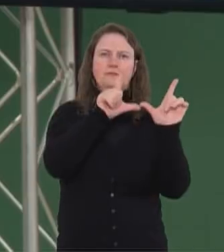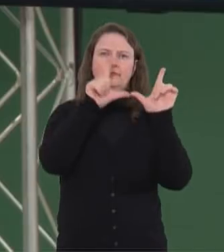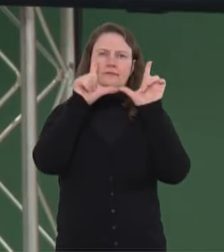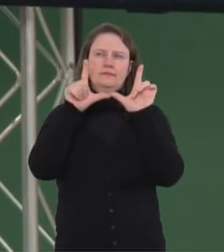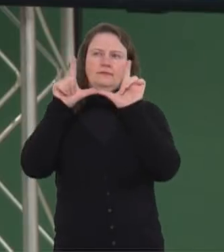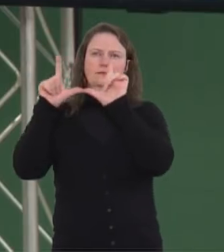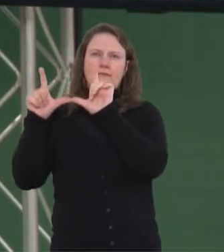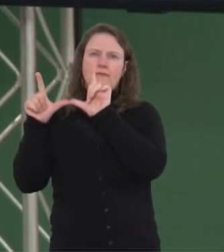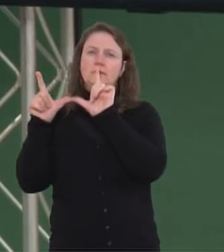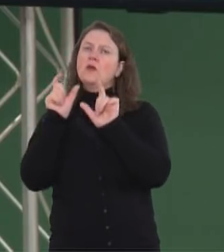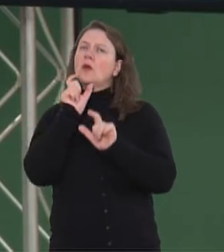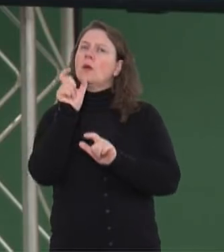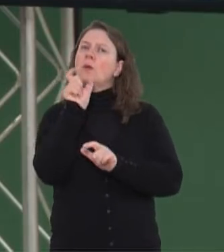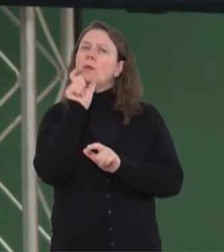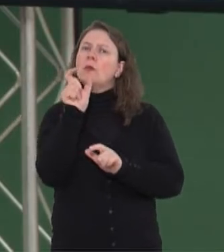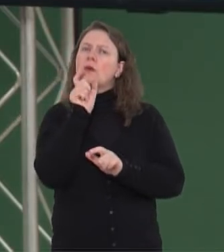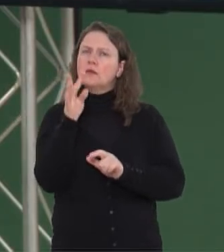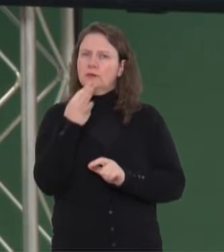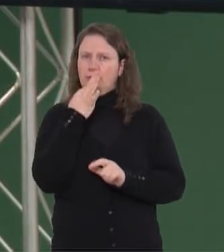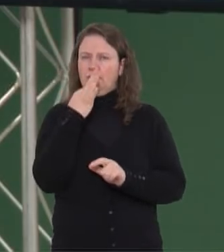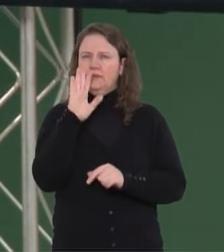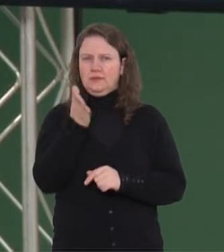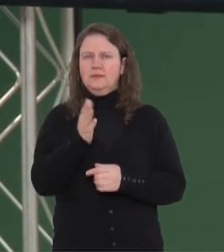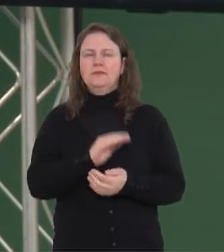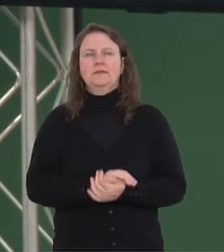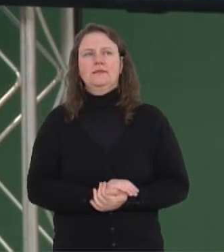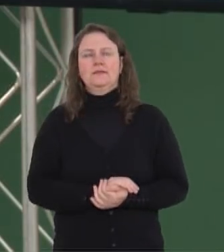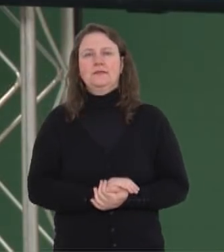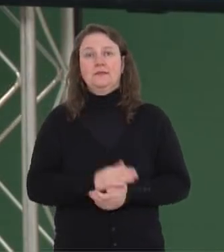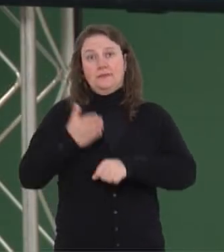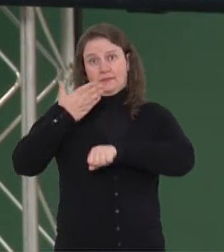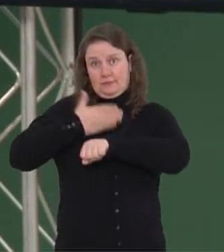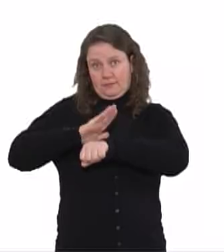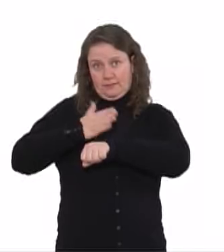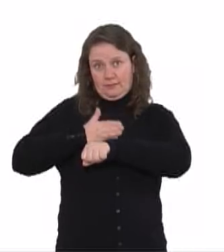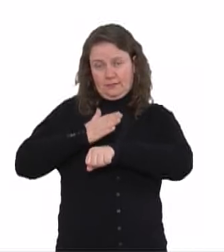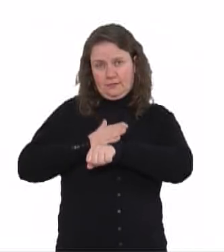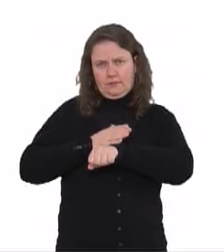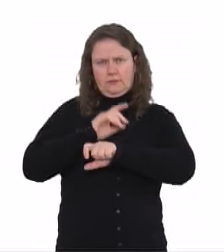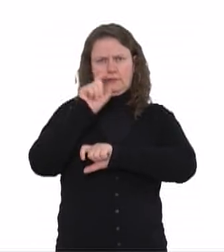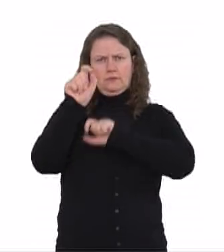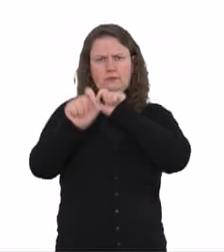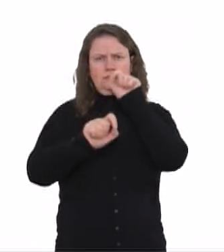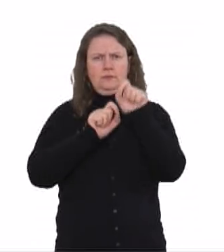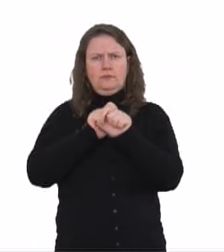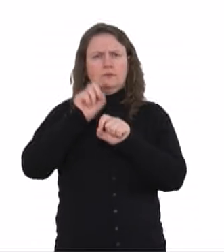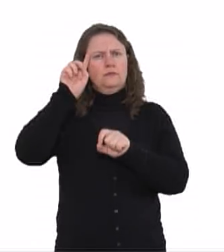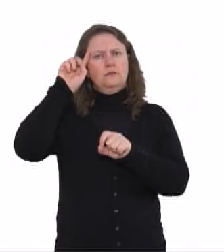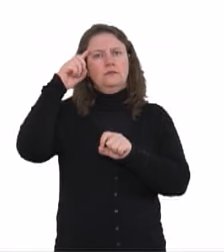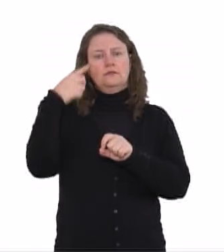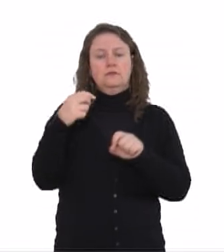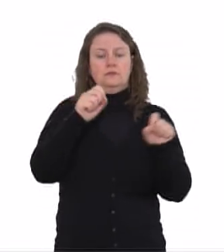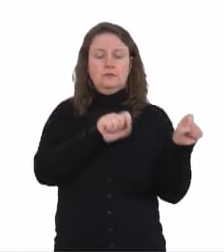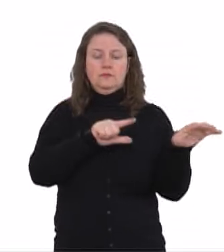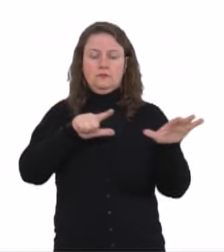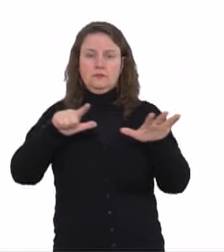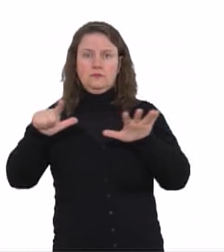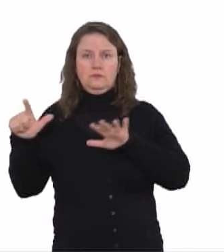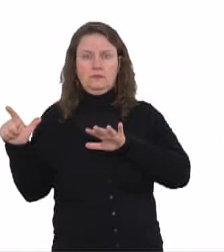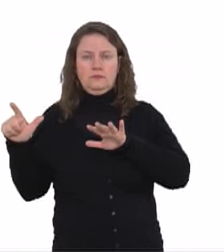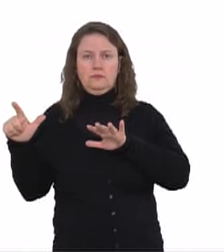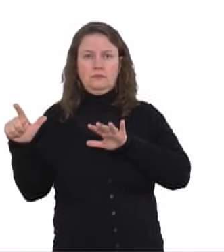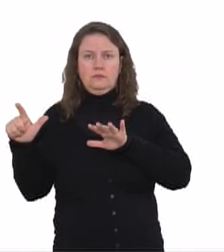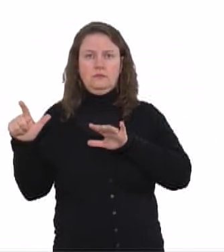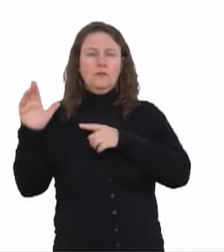uma palavrinha conhecida, não é? Olha o exercício. Quais são os dias da semana que estão